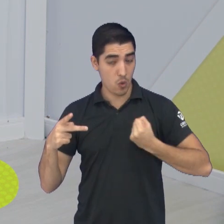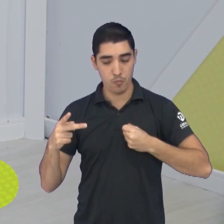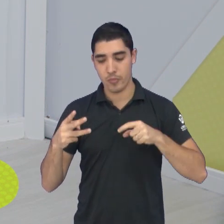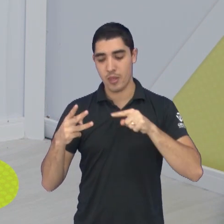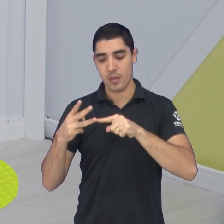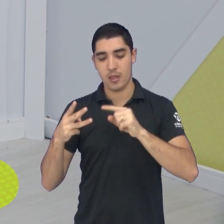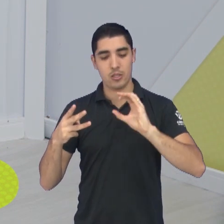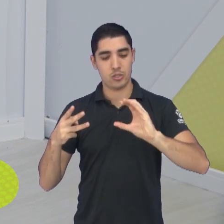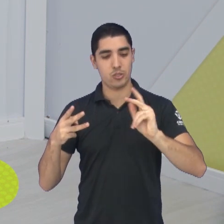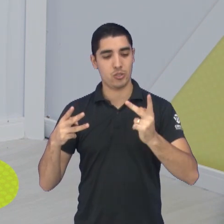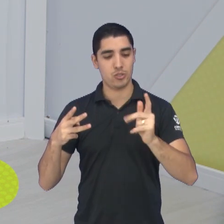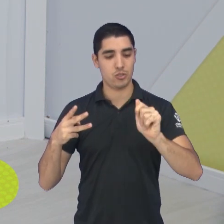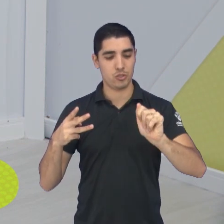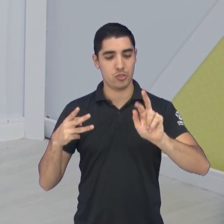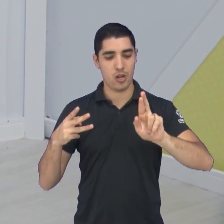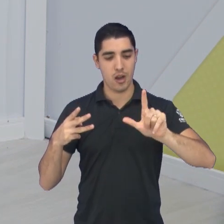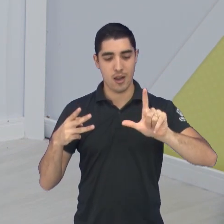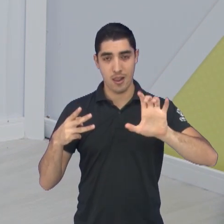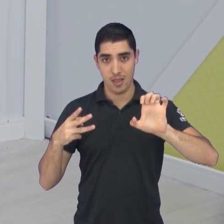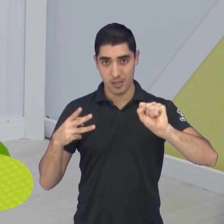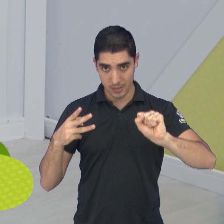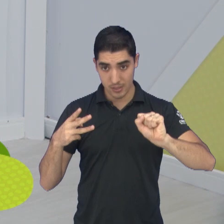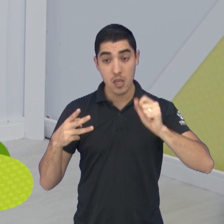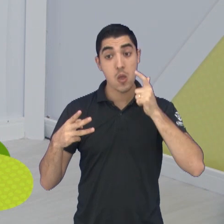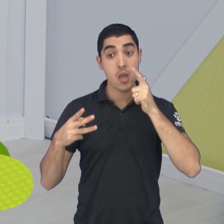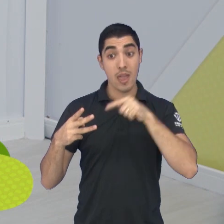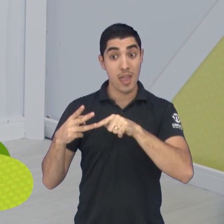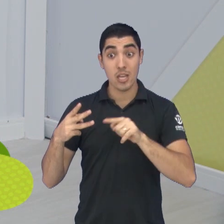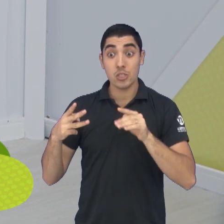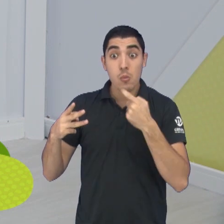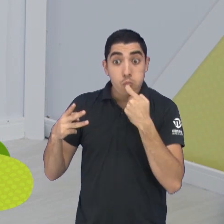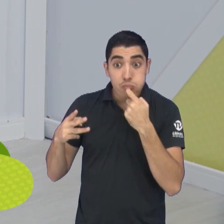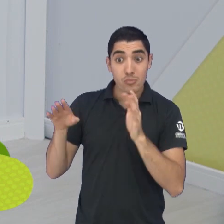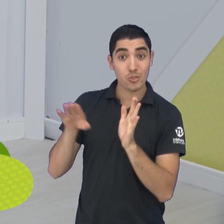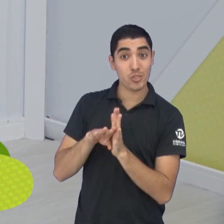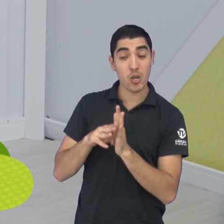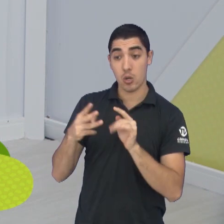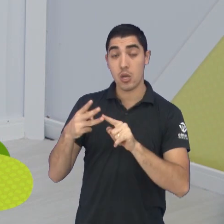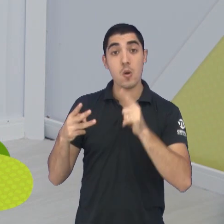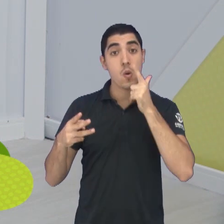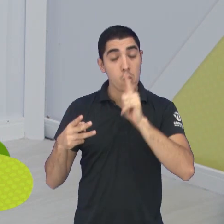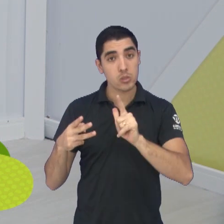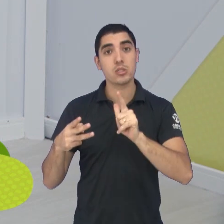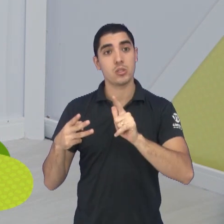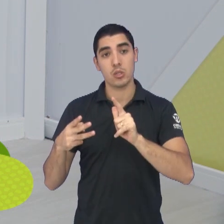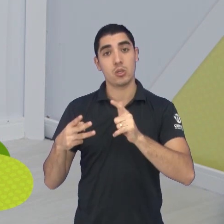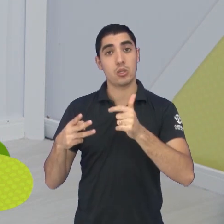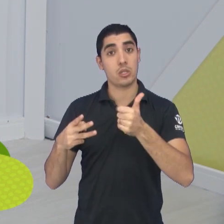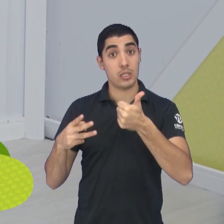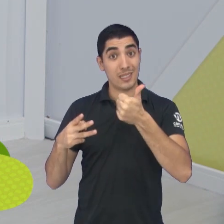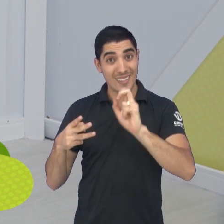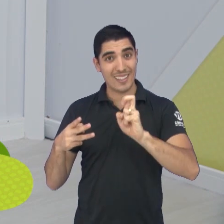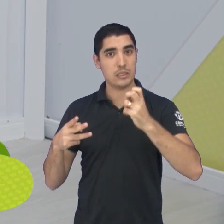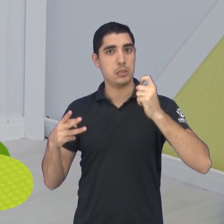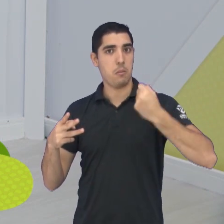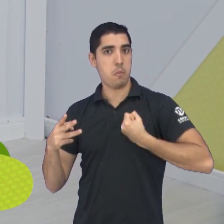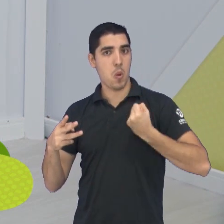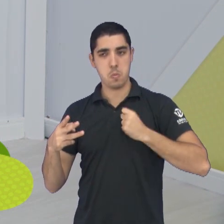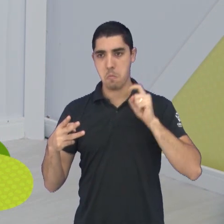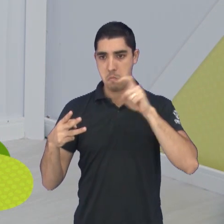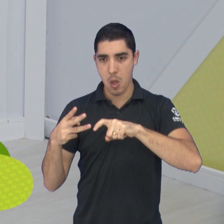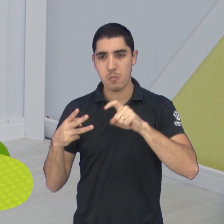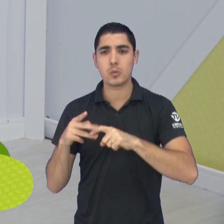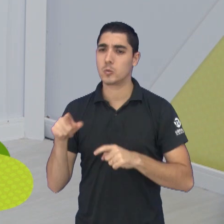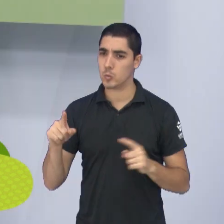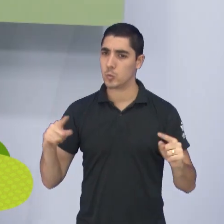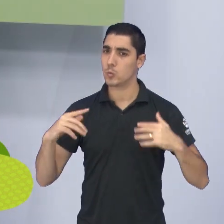Charles Hinkle chegou há 3 meses na equipe de Franca, 15 pontos, 4 rebotes e 1 assistência. O jogo foi bastante movimentado, mas era difícil para o São